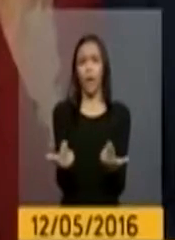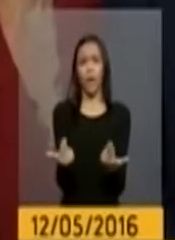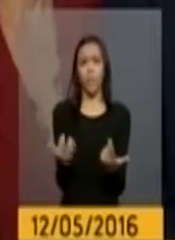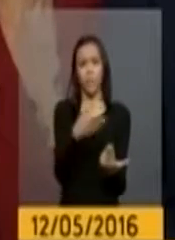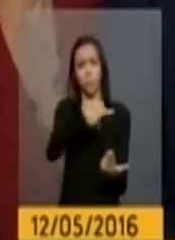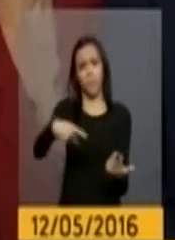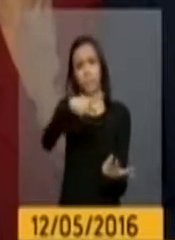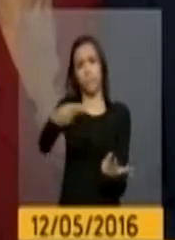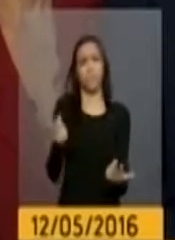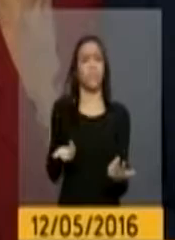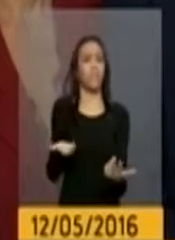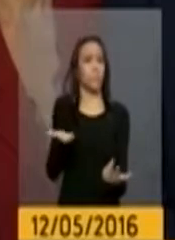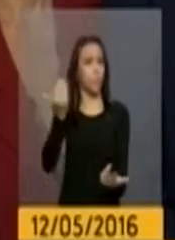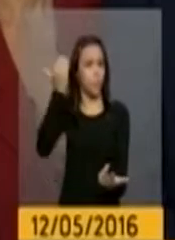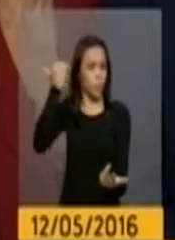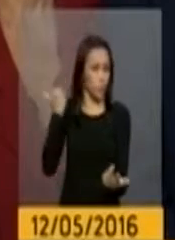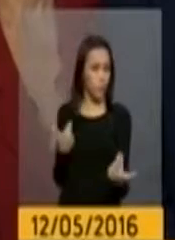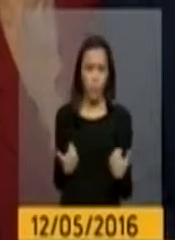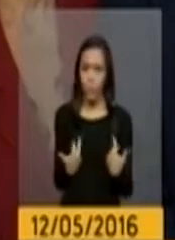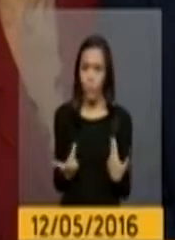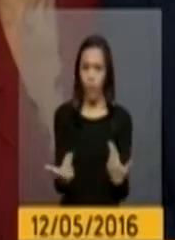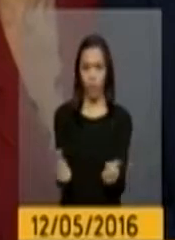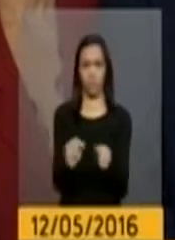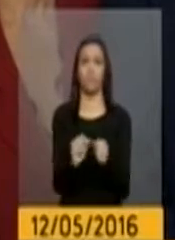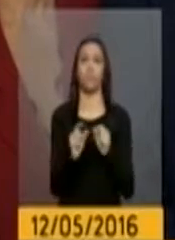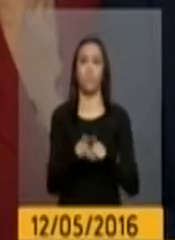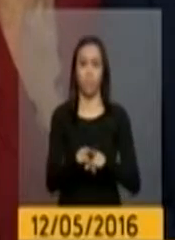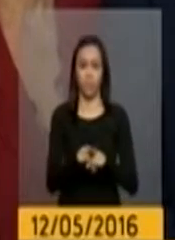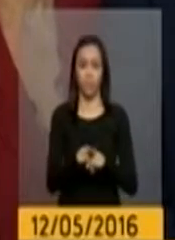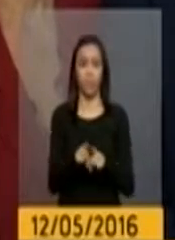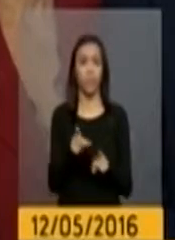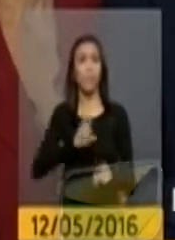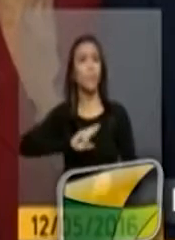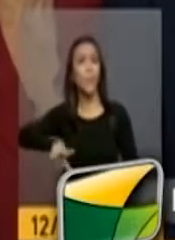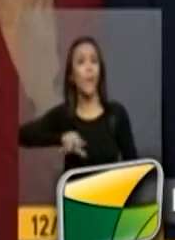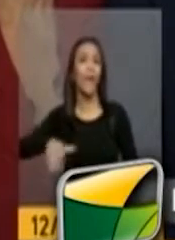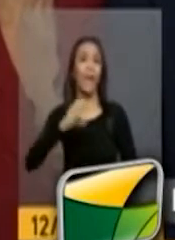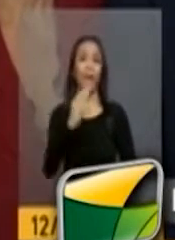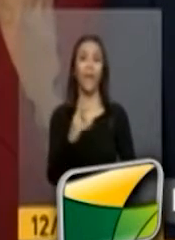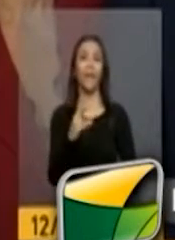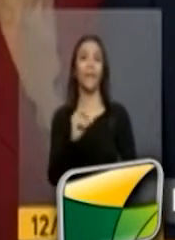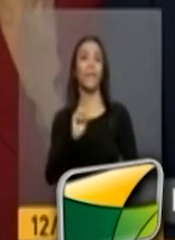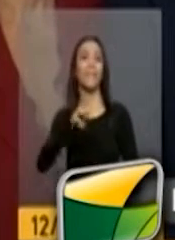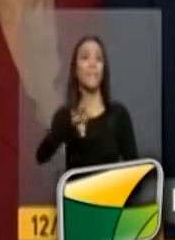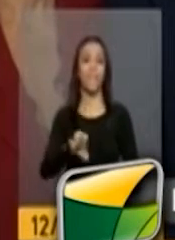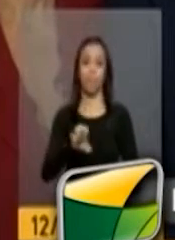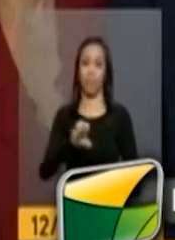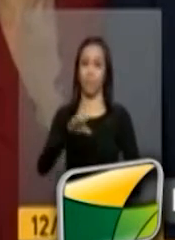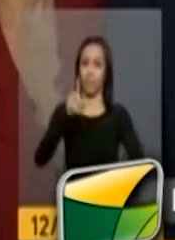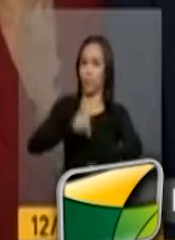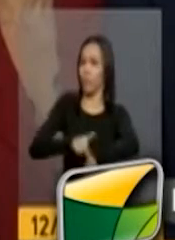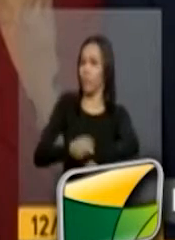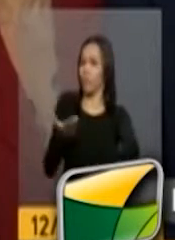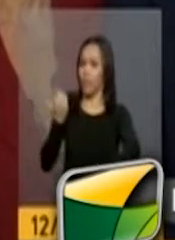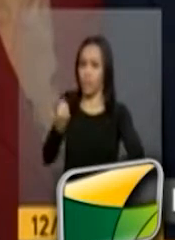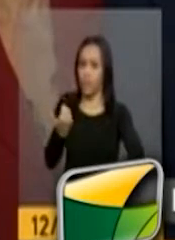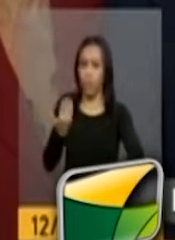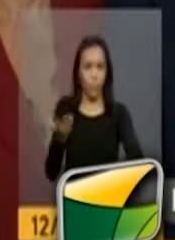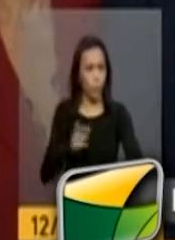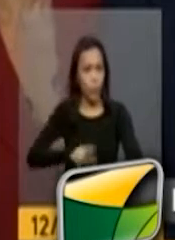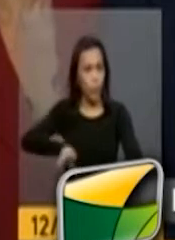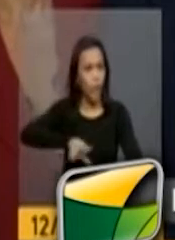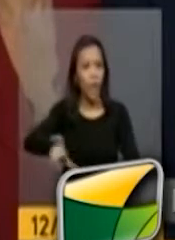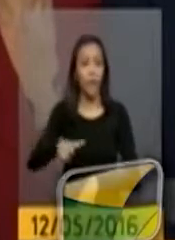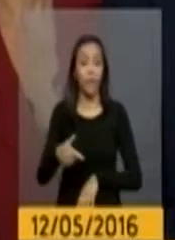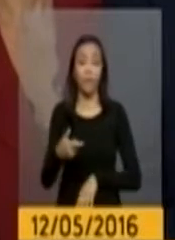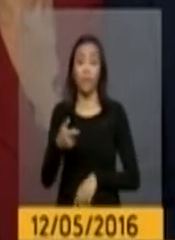fez uma declaração oficial às 11h15 da manhã. Não era crime na época deles e também